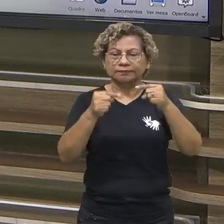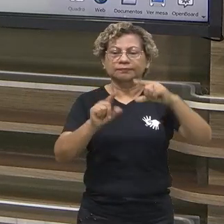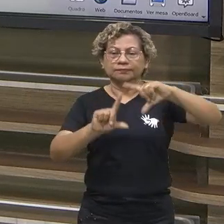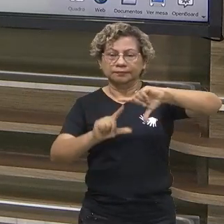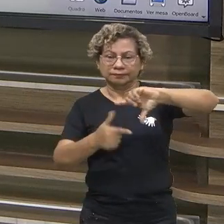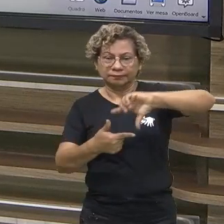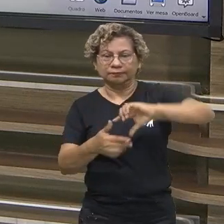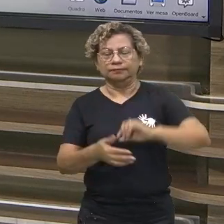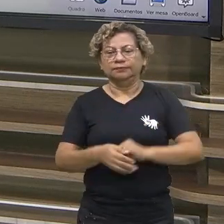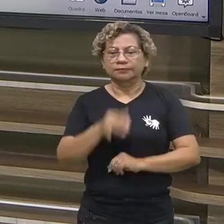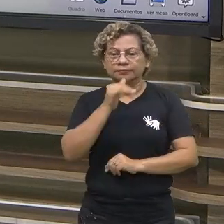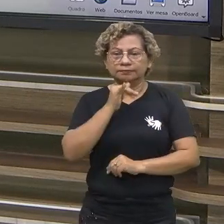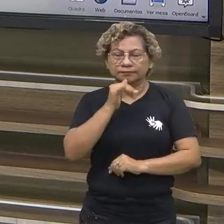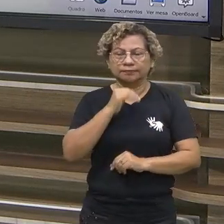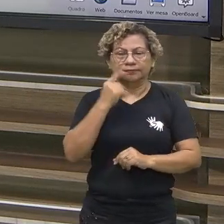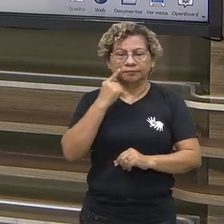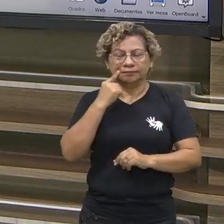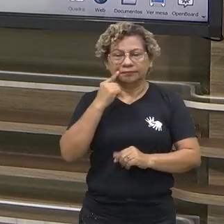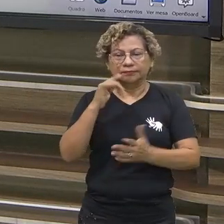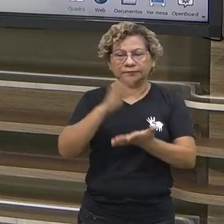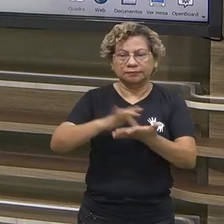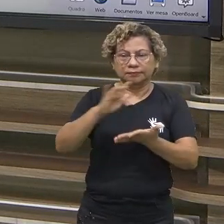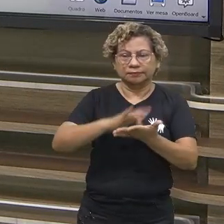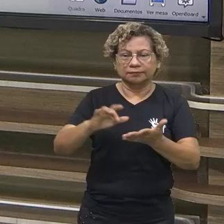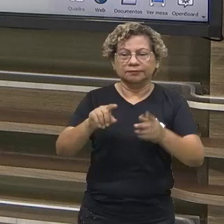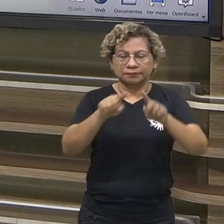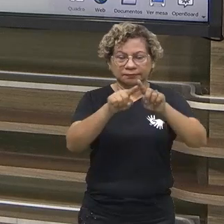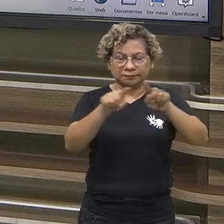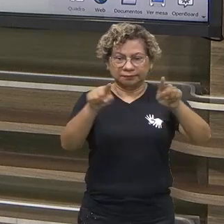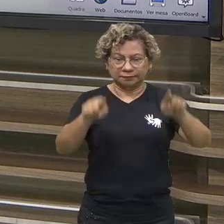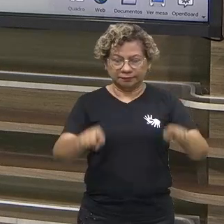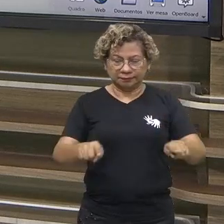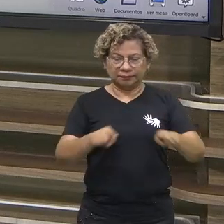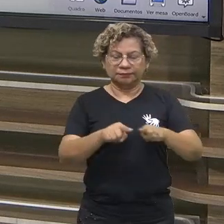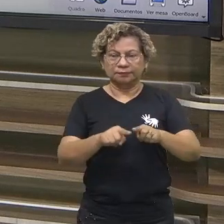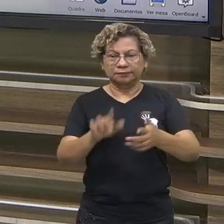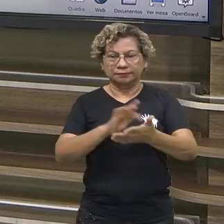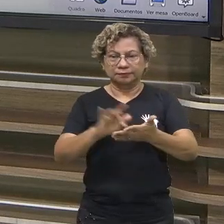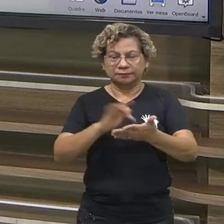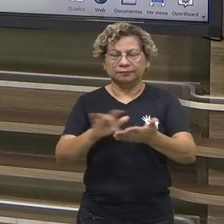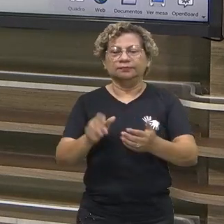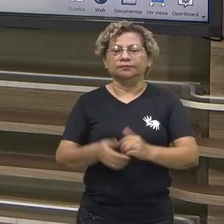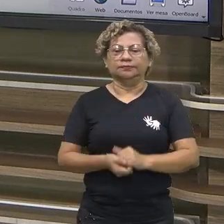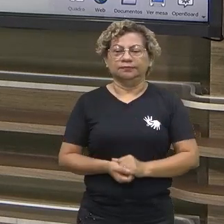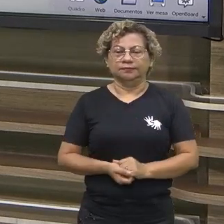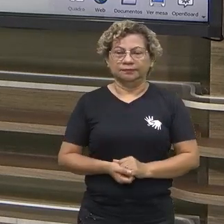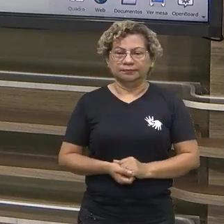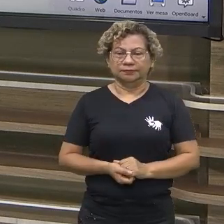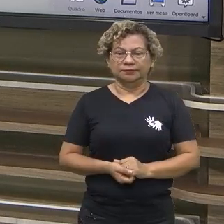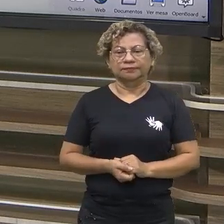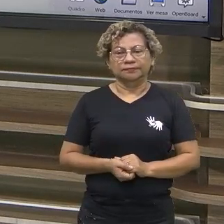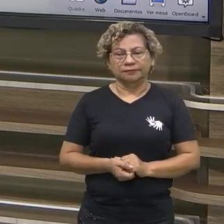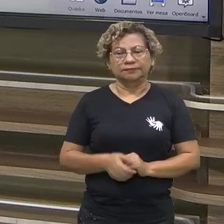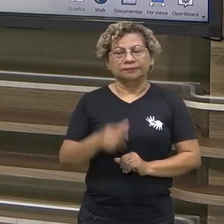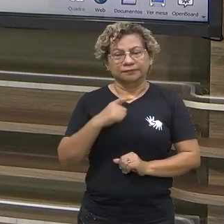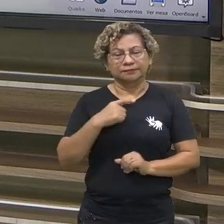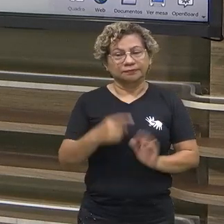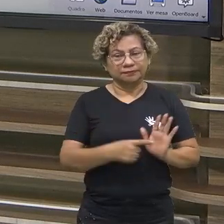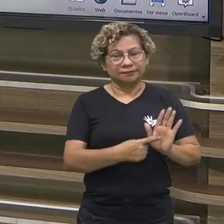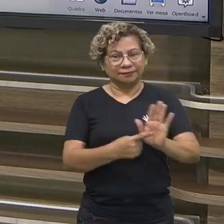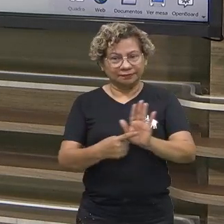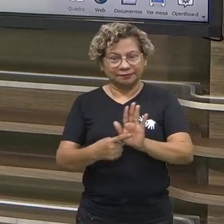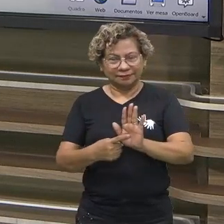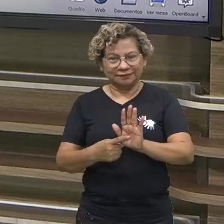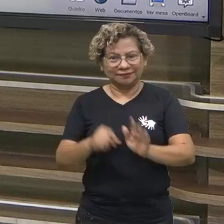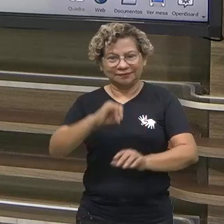Aqui, eu estou acompanhando com vocês com um tablet. Olha o formato, é um formato de um retângulo, né? Ele